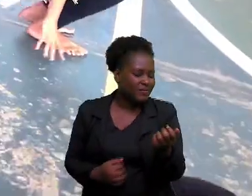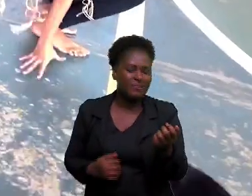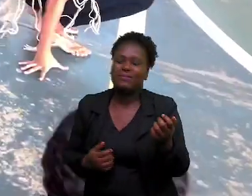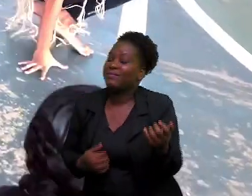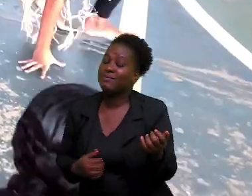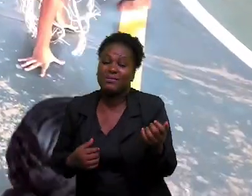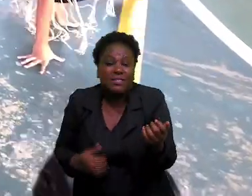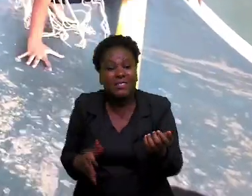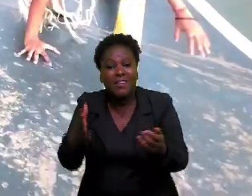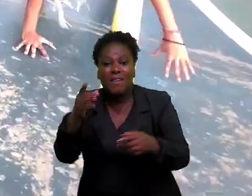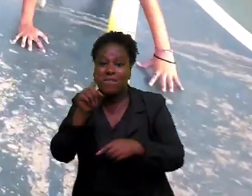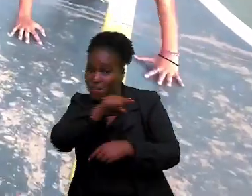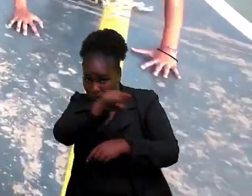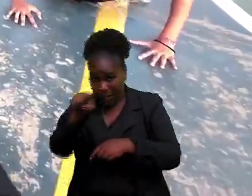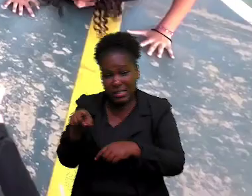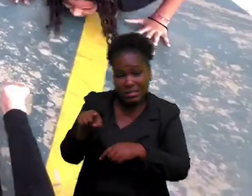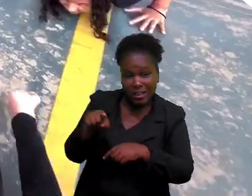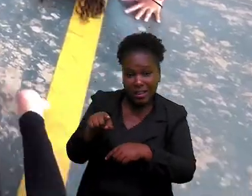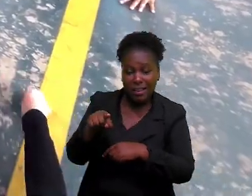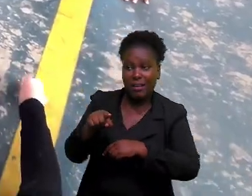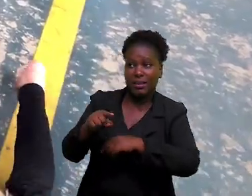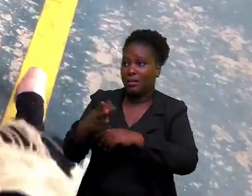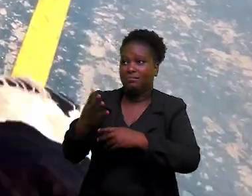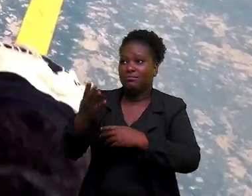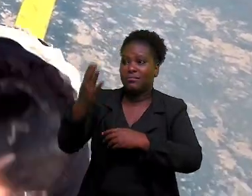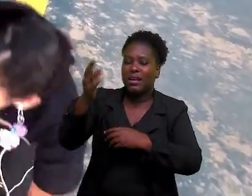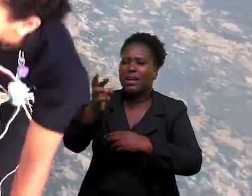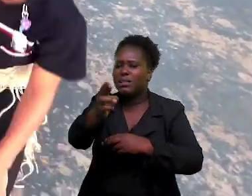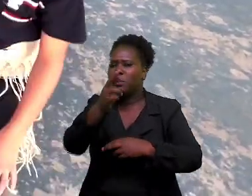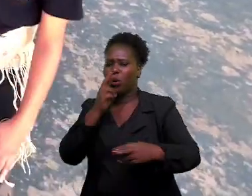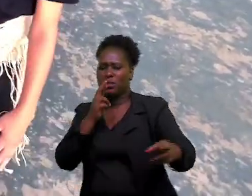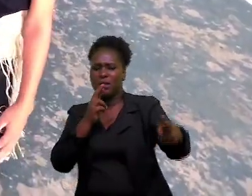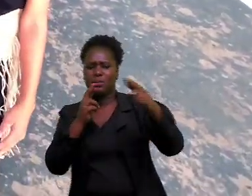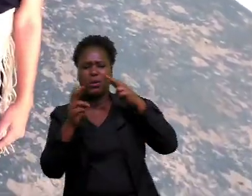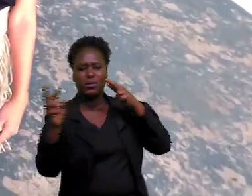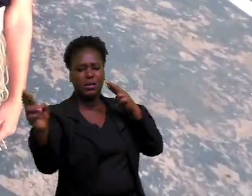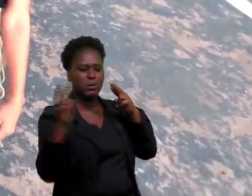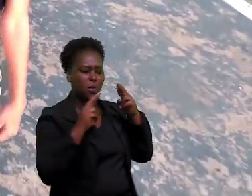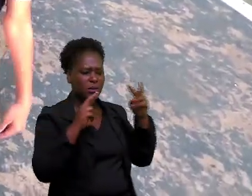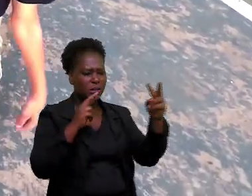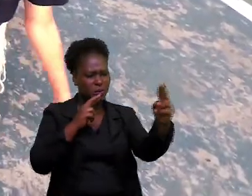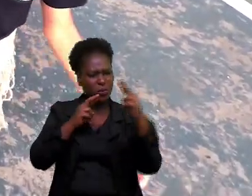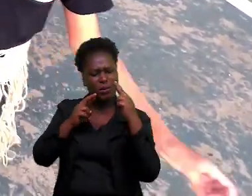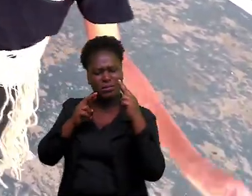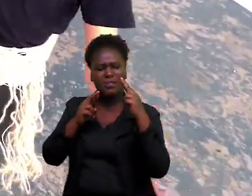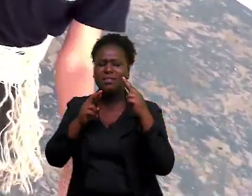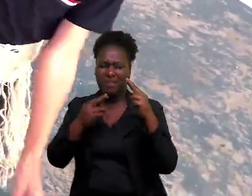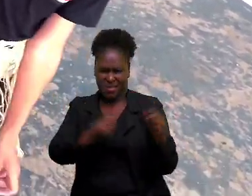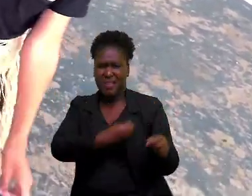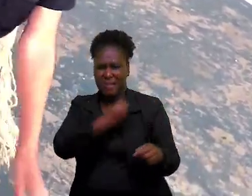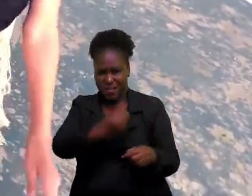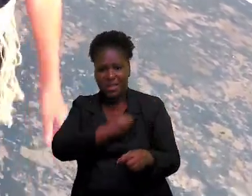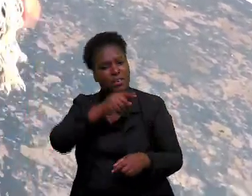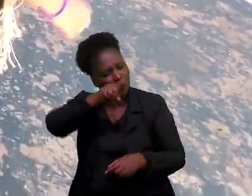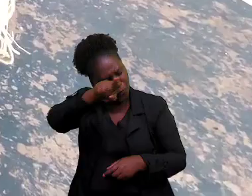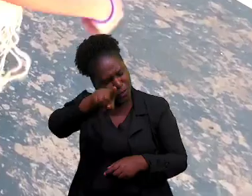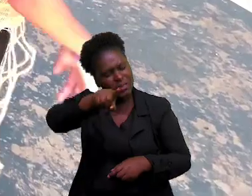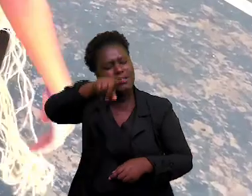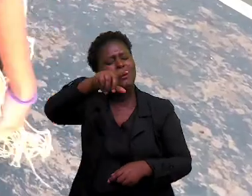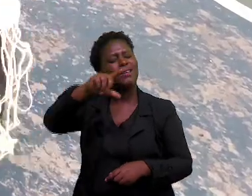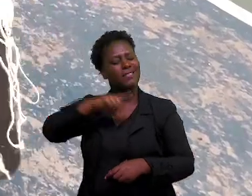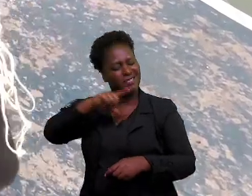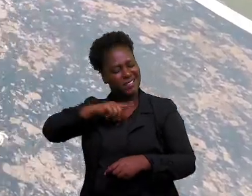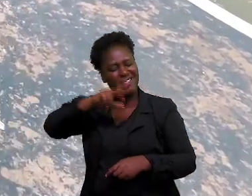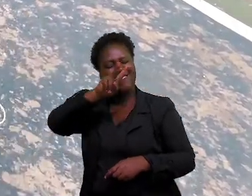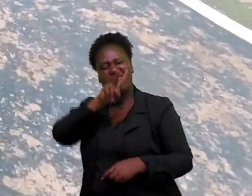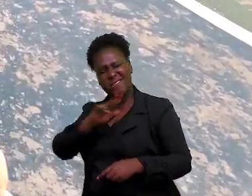Do saber vai mostrar a direção, mas sempre ouvindo a voz